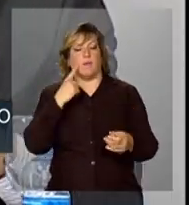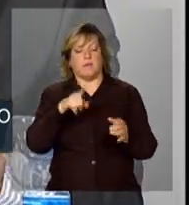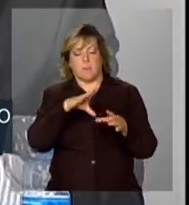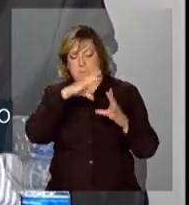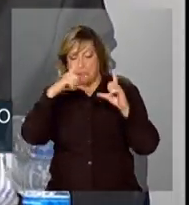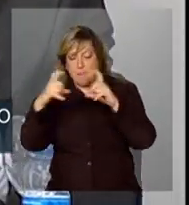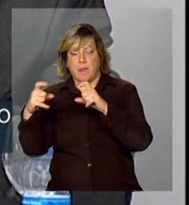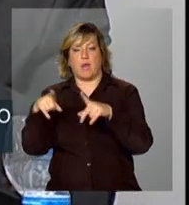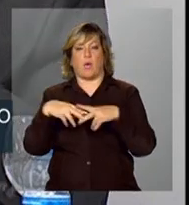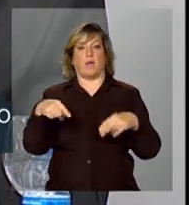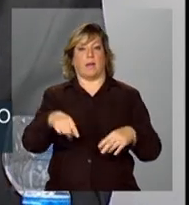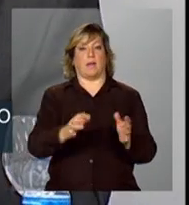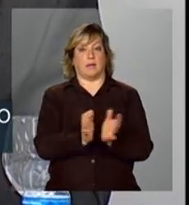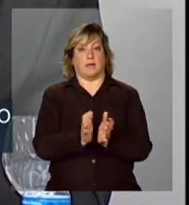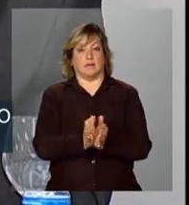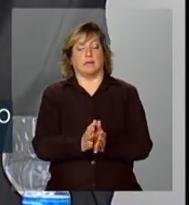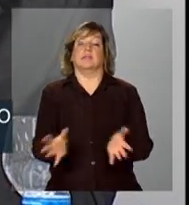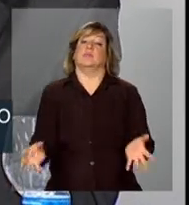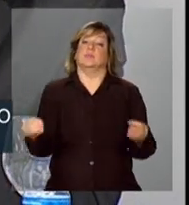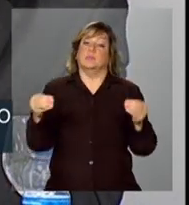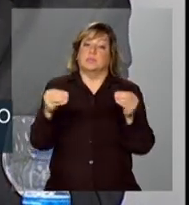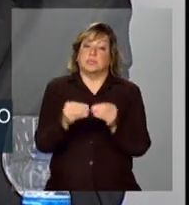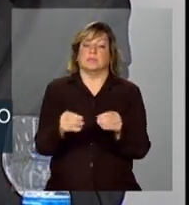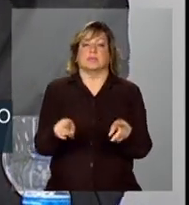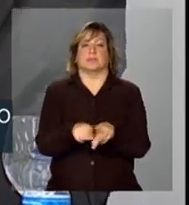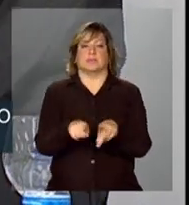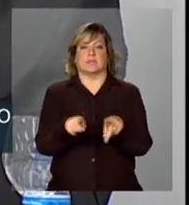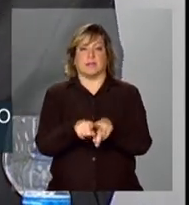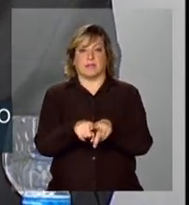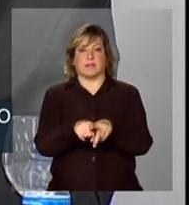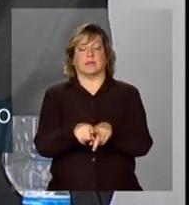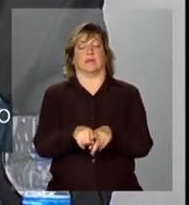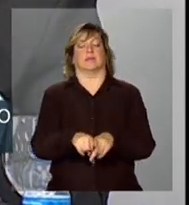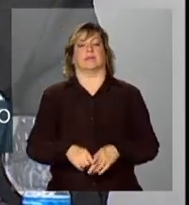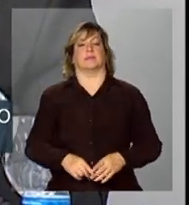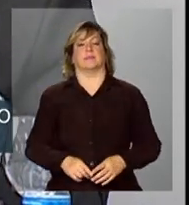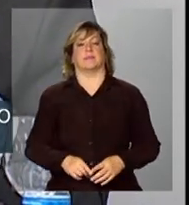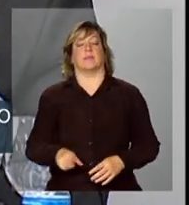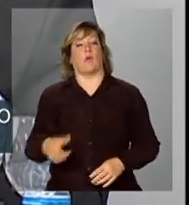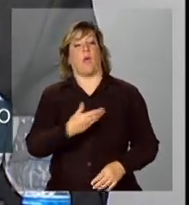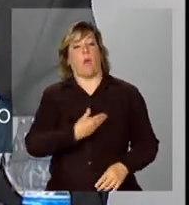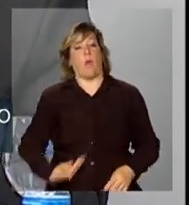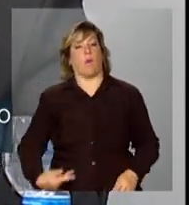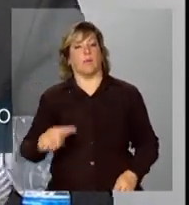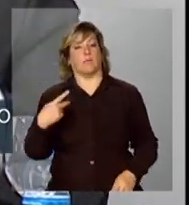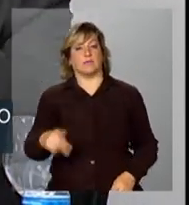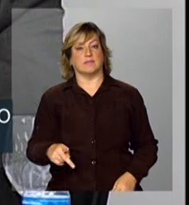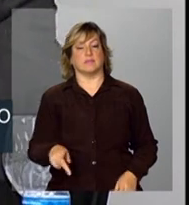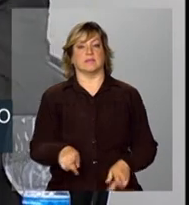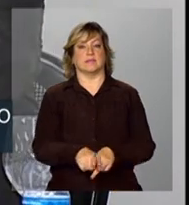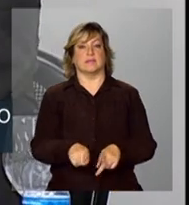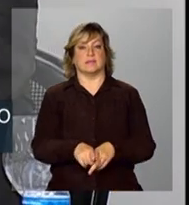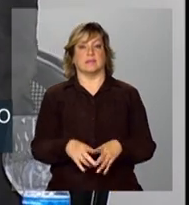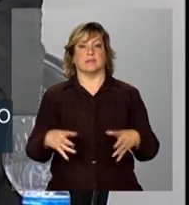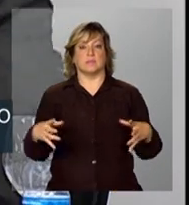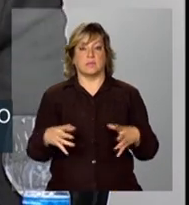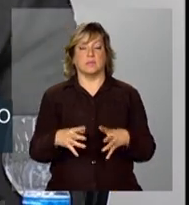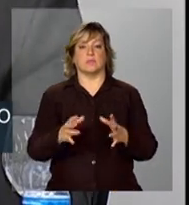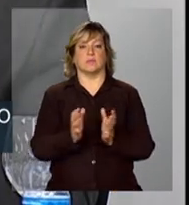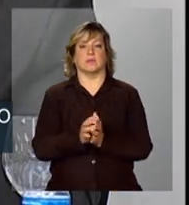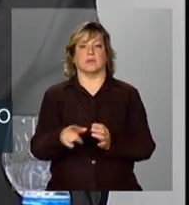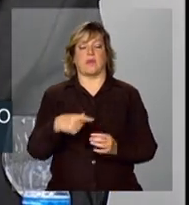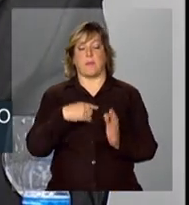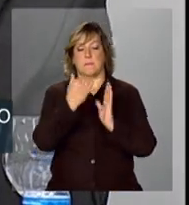seja incorporado, seja absorvido pelo governo e sendo, virando um